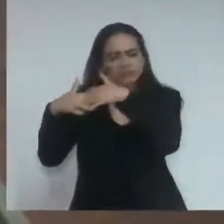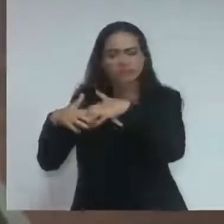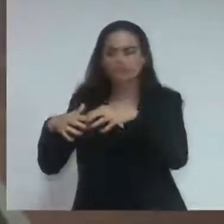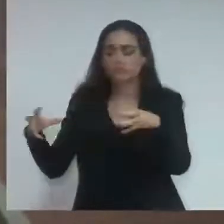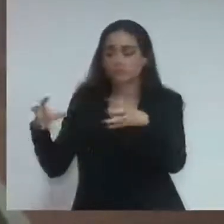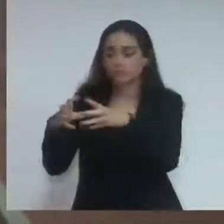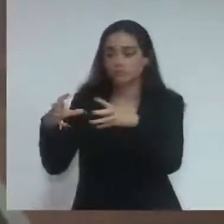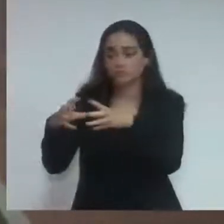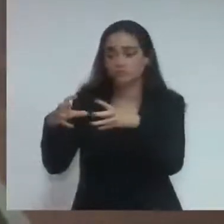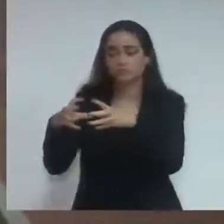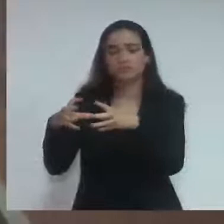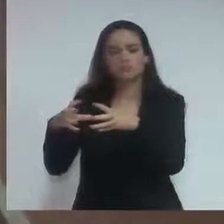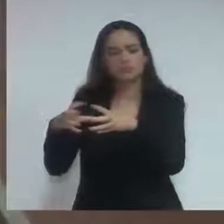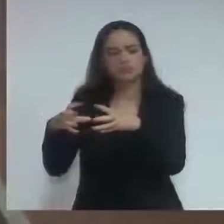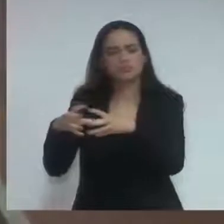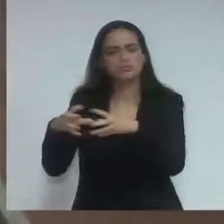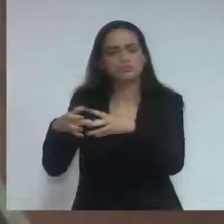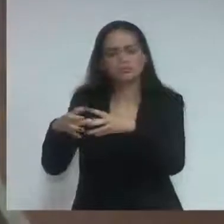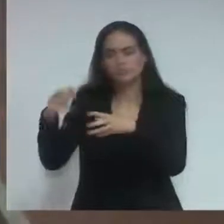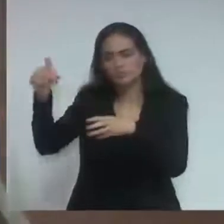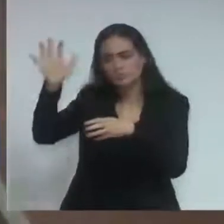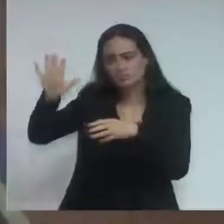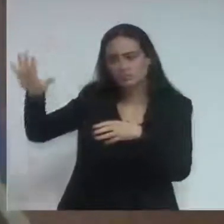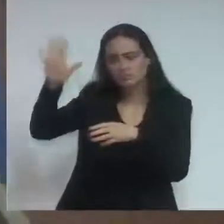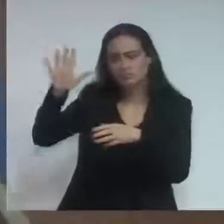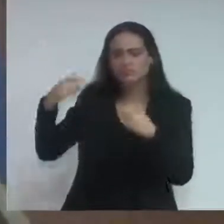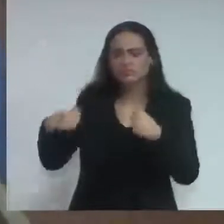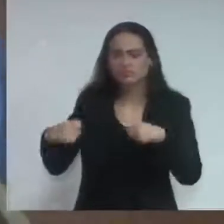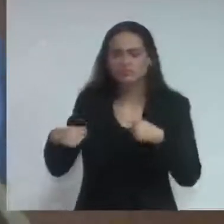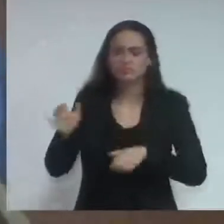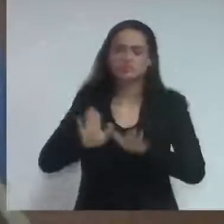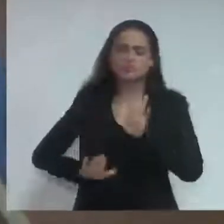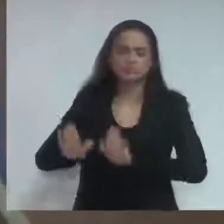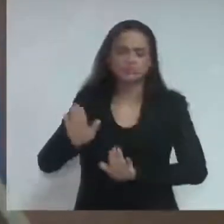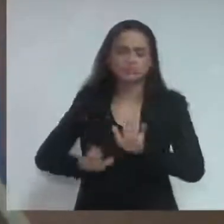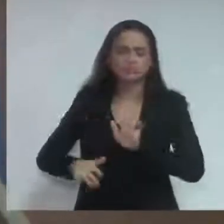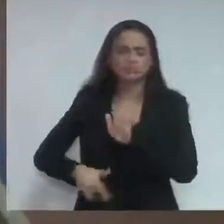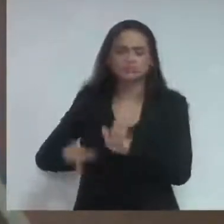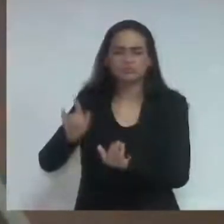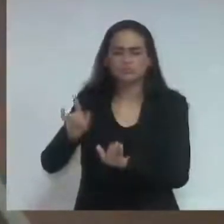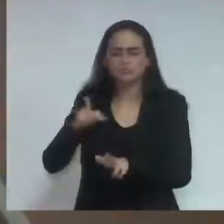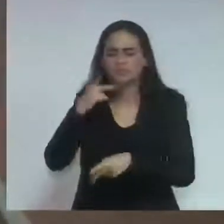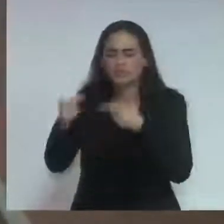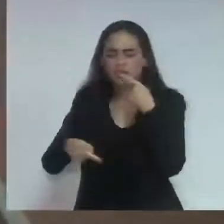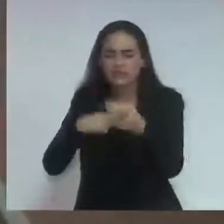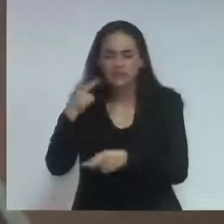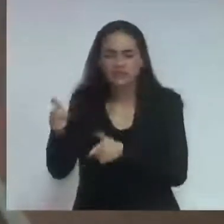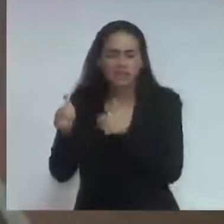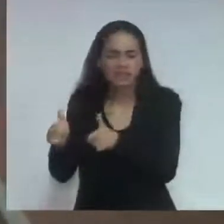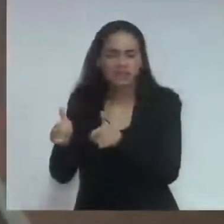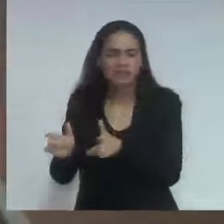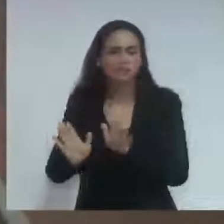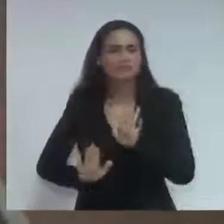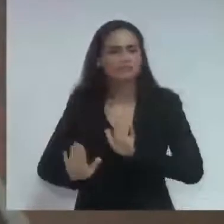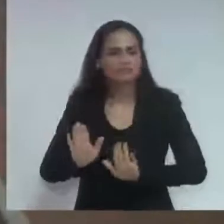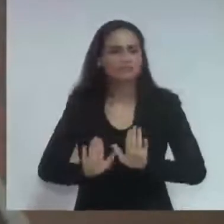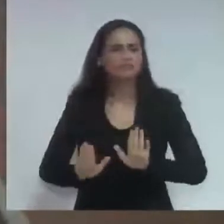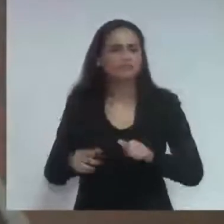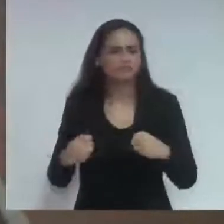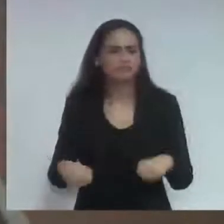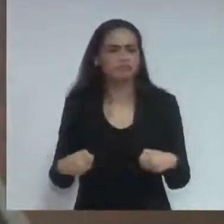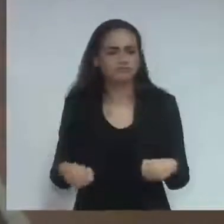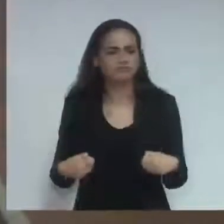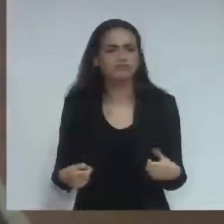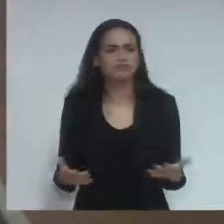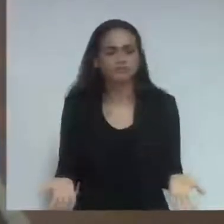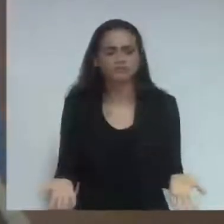que fazem essa análise para a tomada de decisão e respeitar, concordando ou não. E eu acho que isso vale em todas as